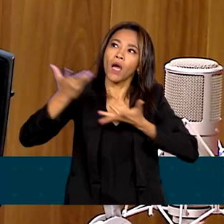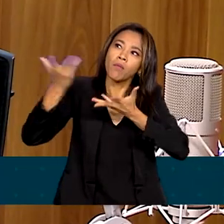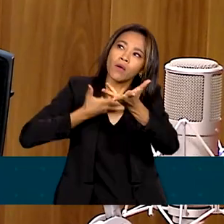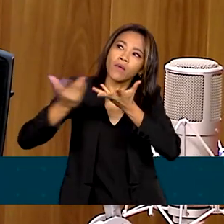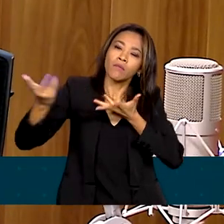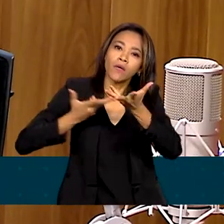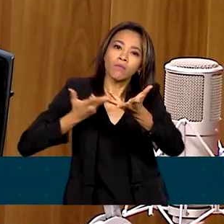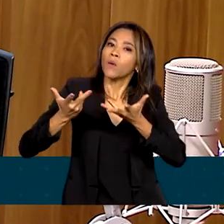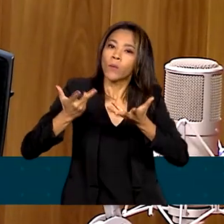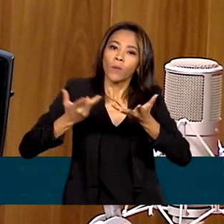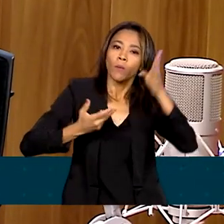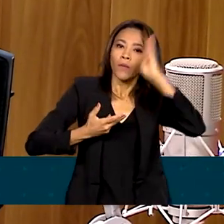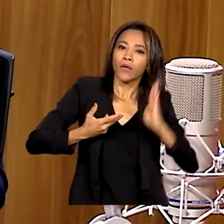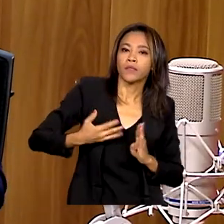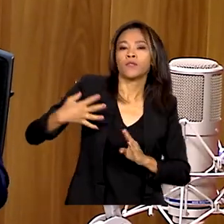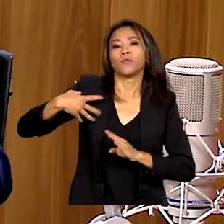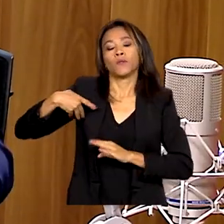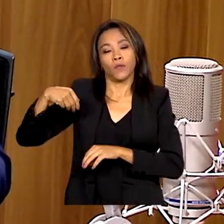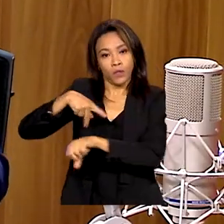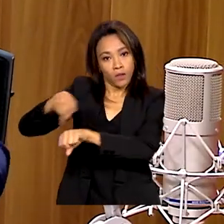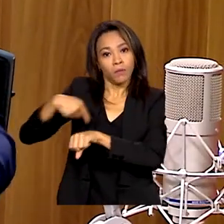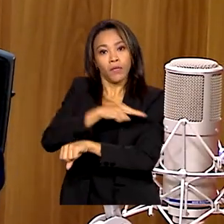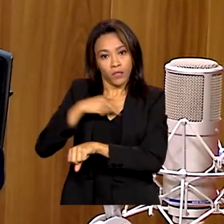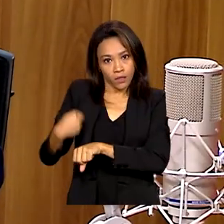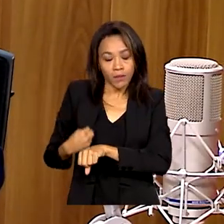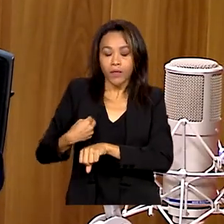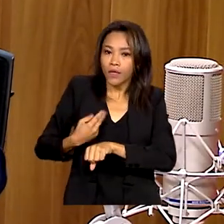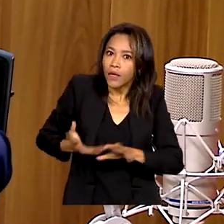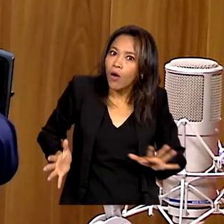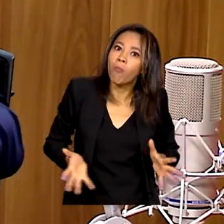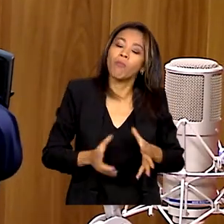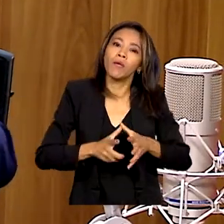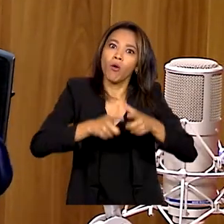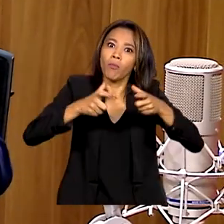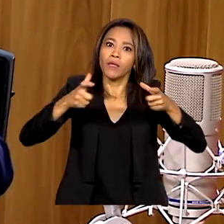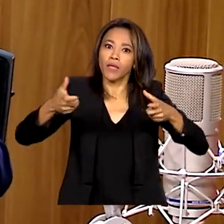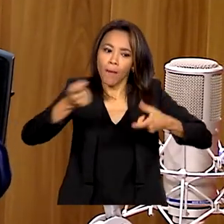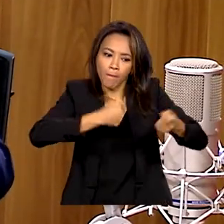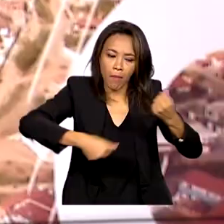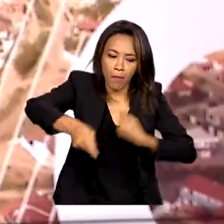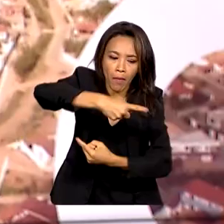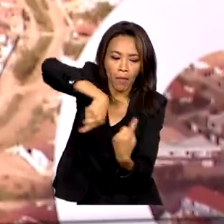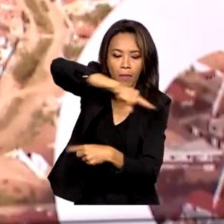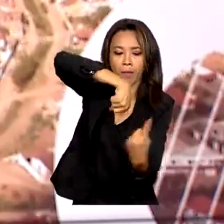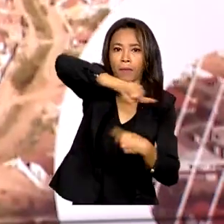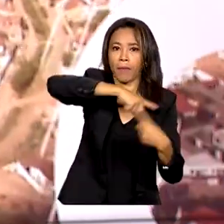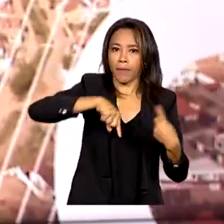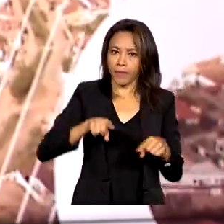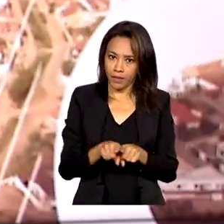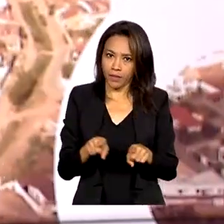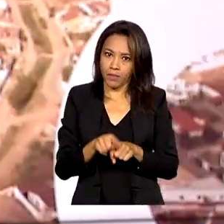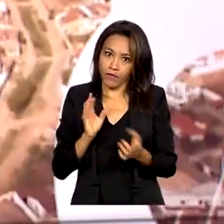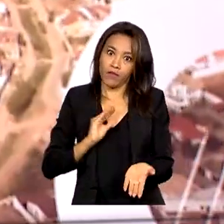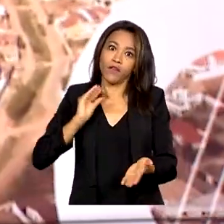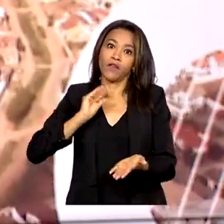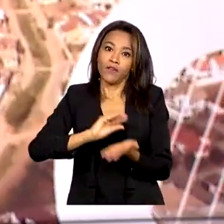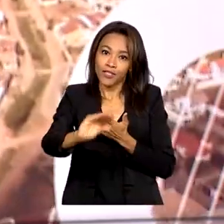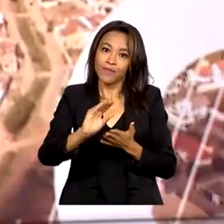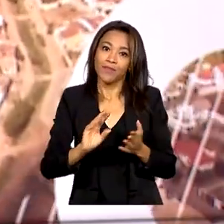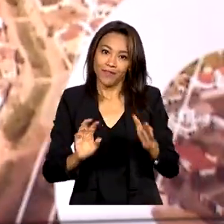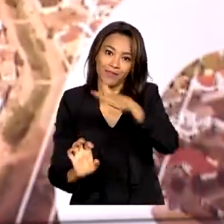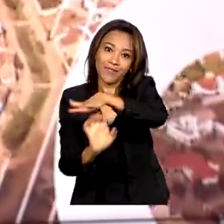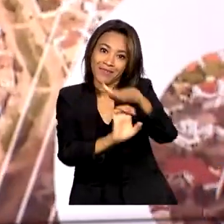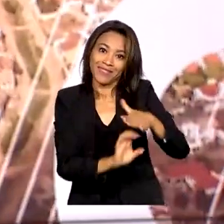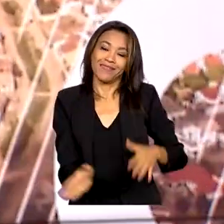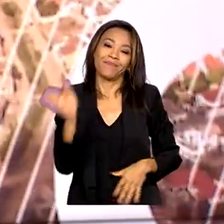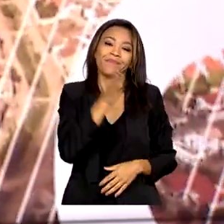para dinamizar a economia brasileira, inclusive aumentar os investimentos na área privada. O planejamento de